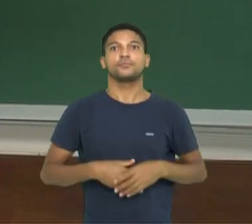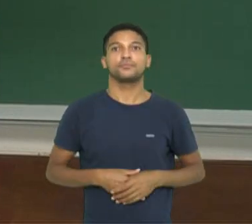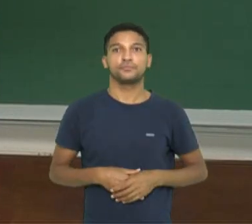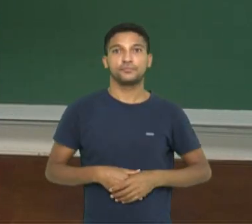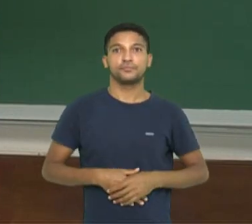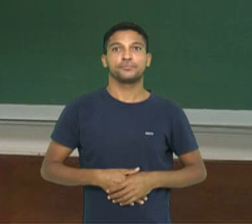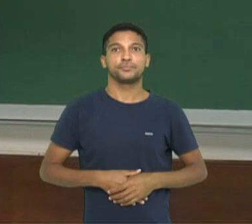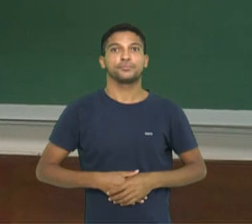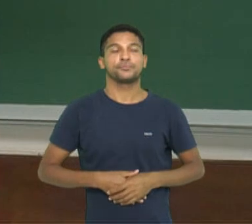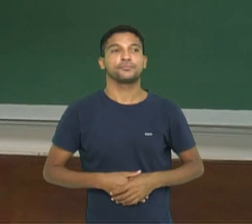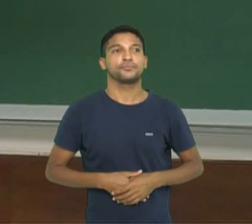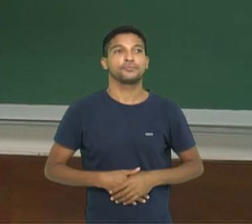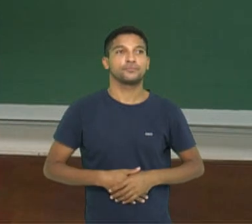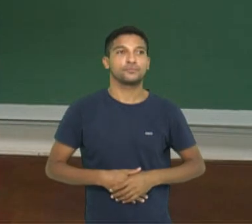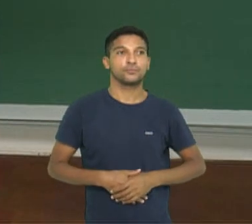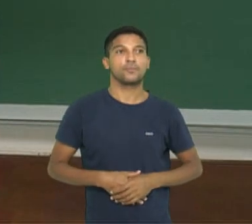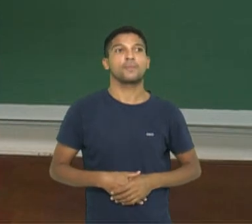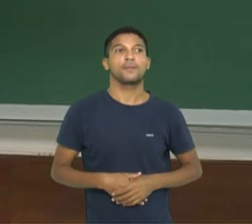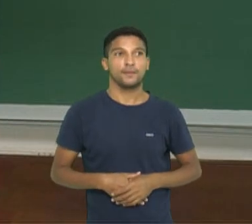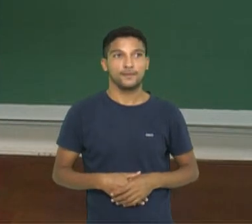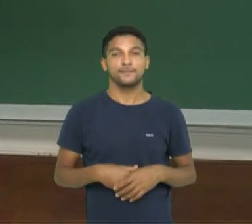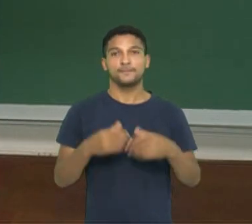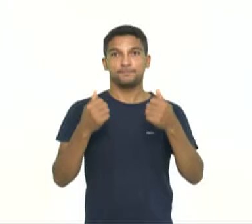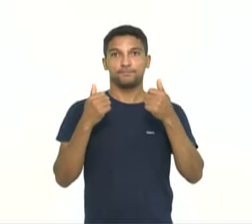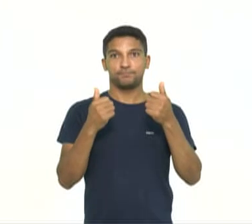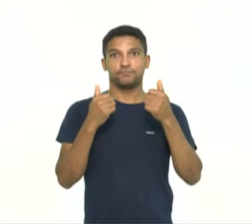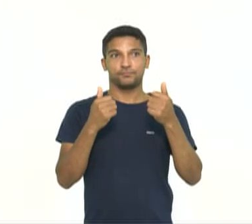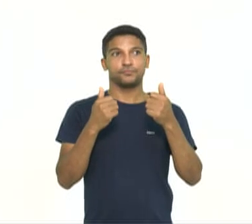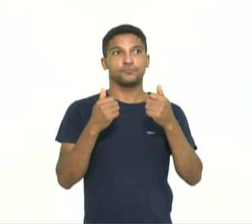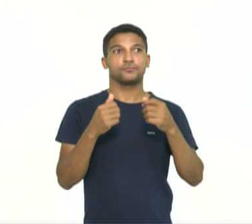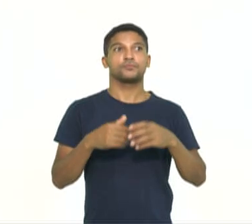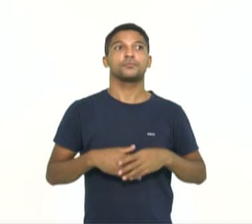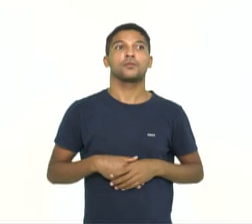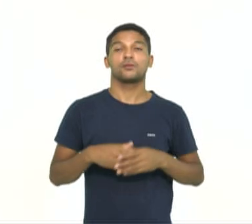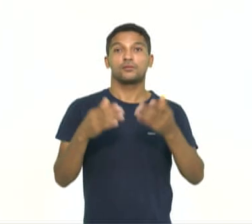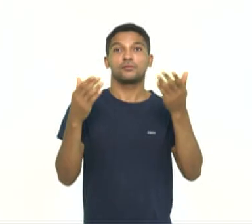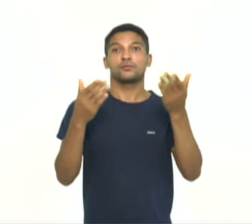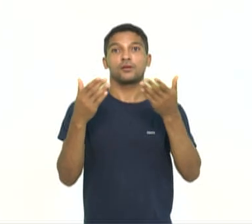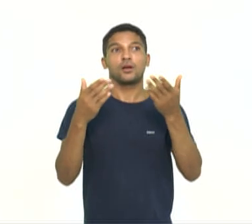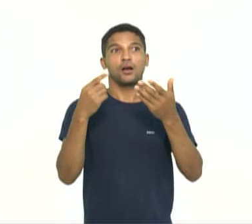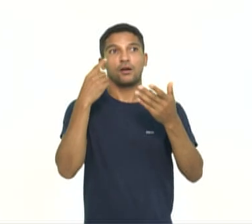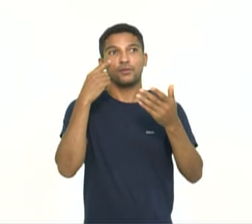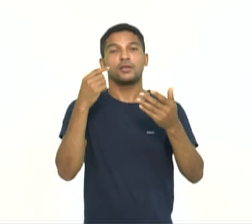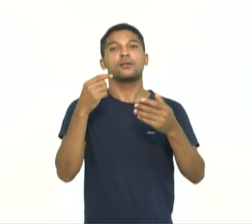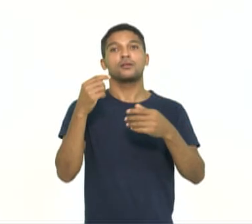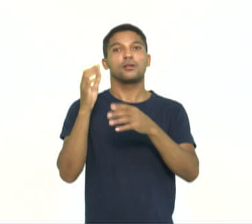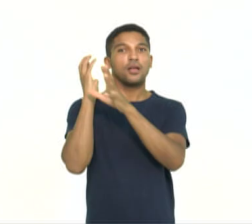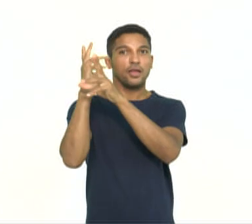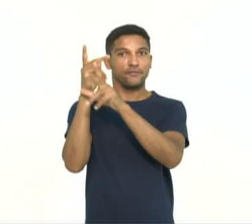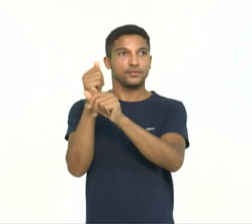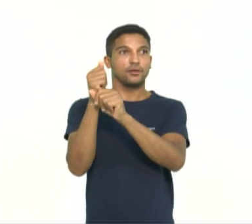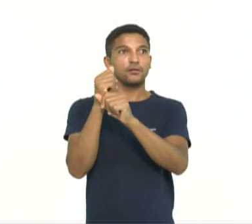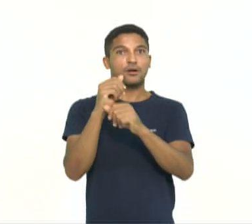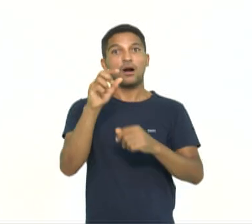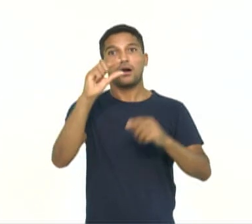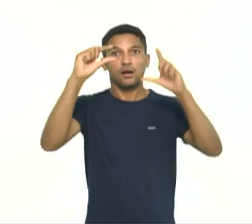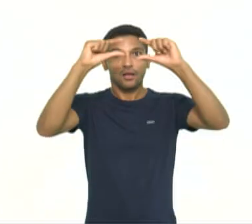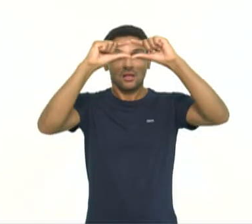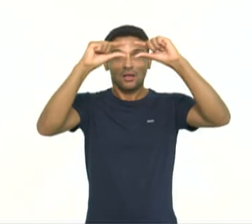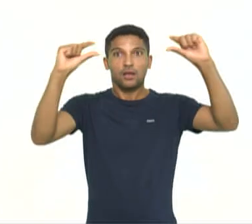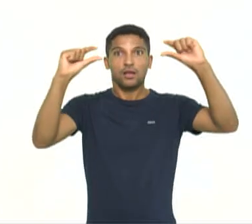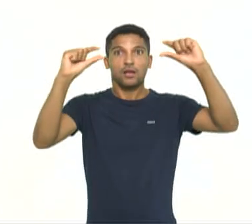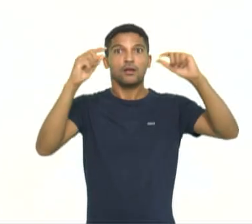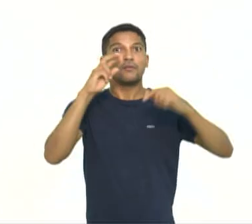aprendam. Ok? Então, vejam lá, olha, as coordenadas sindéticas, então, para a gente retomar. Ao contrário da anterior,